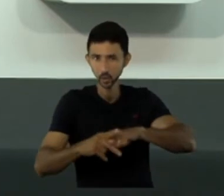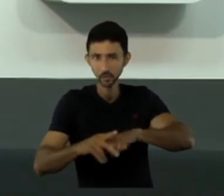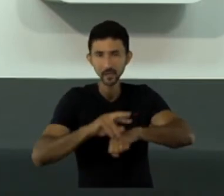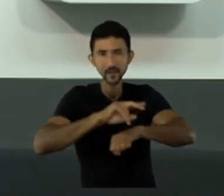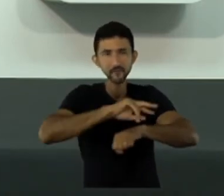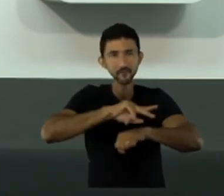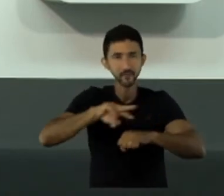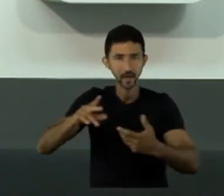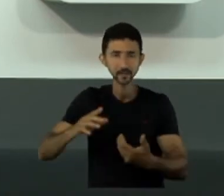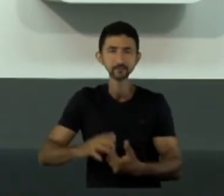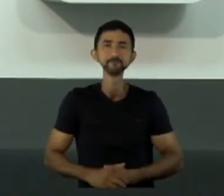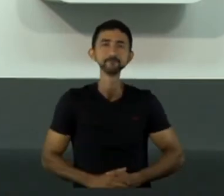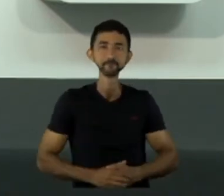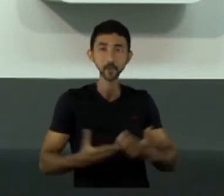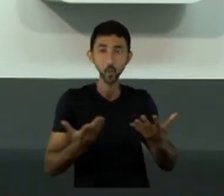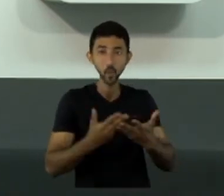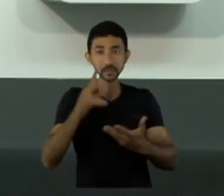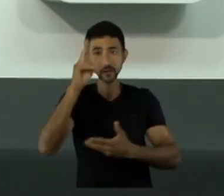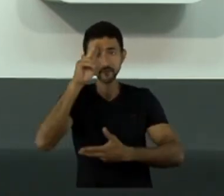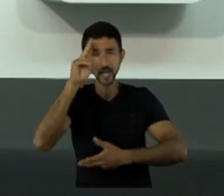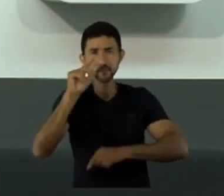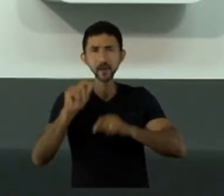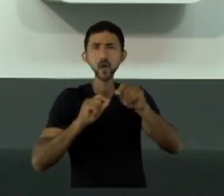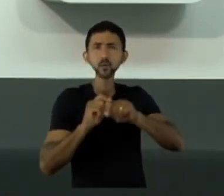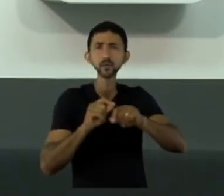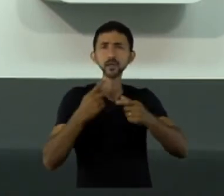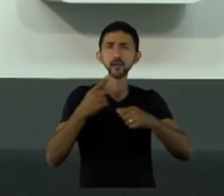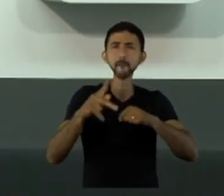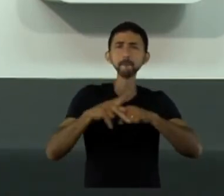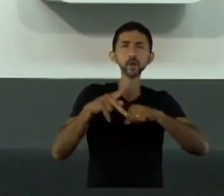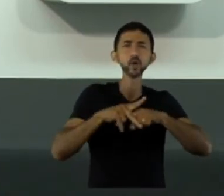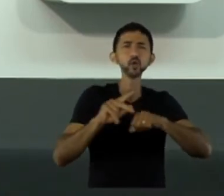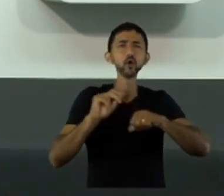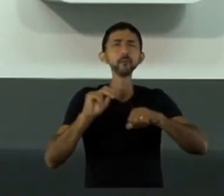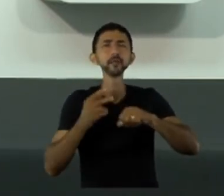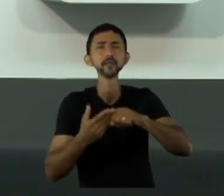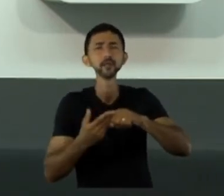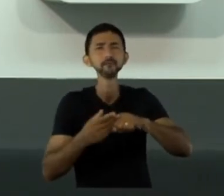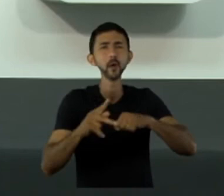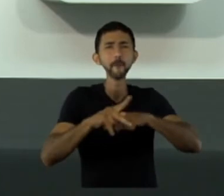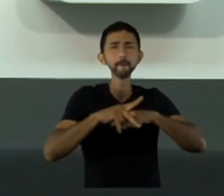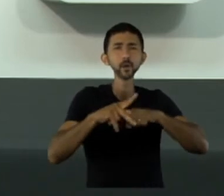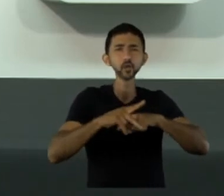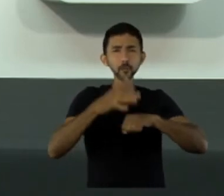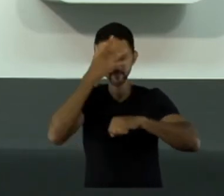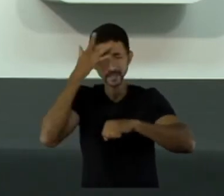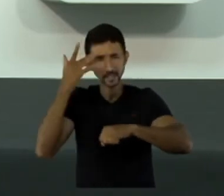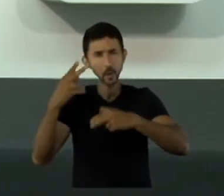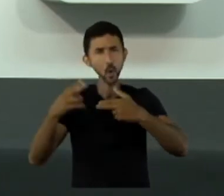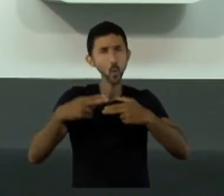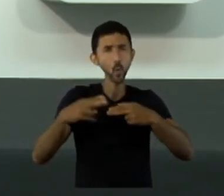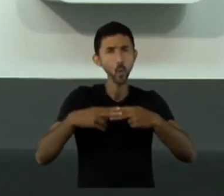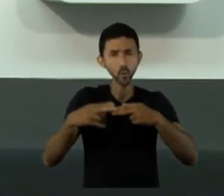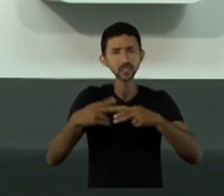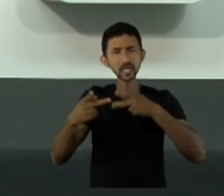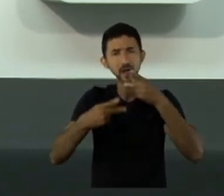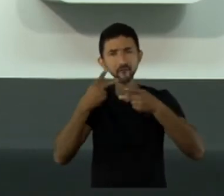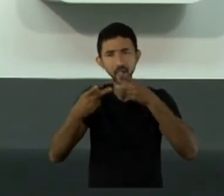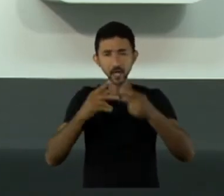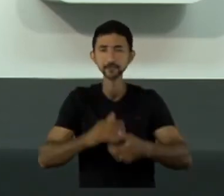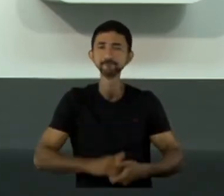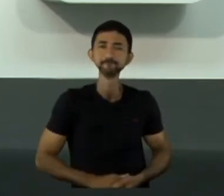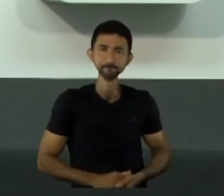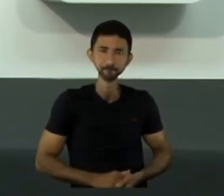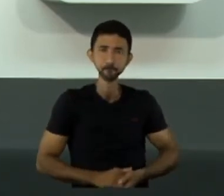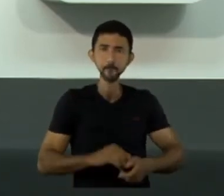outros tipos de pronomes. Hoje nós vamos relembrar um pouquinho o que é o pronome e quais são os pronomes pessoais, o que nós mais utilizamos na nossa fala, tá?